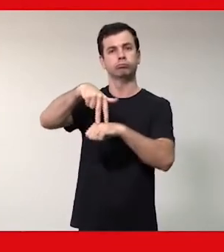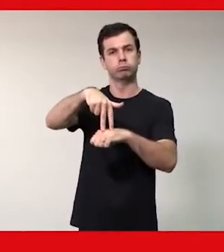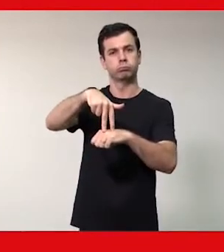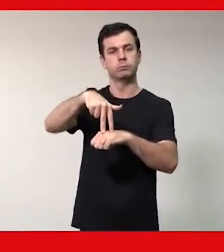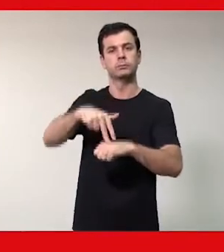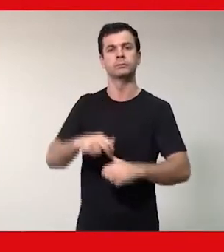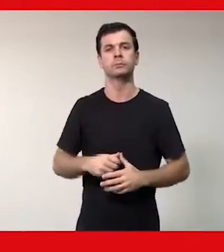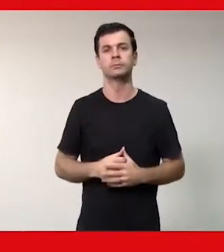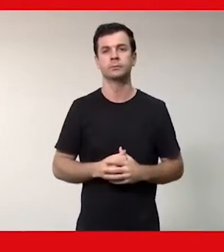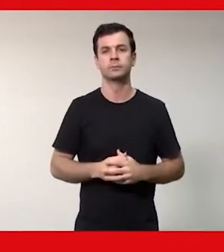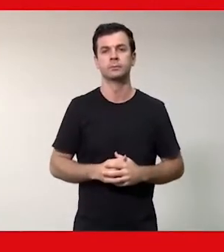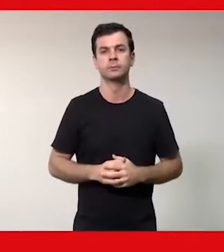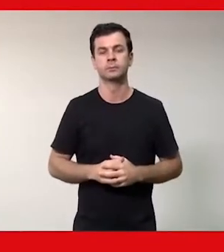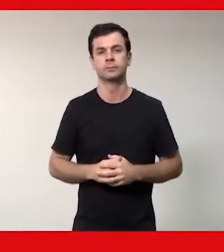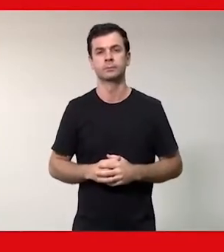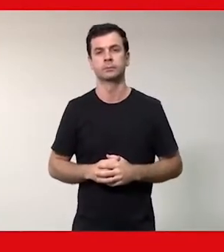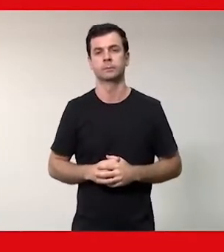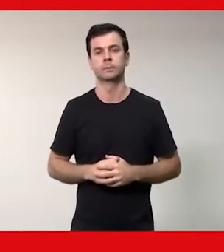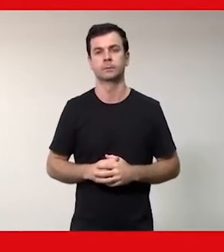Próximo.